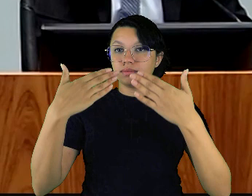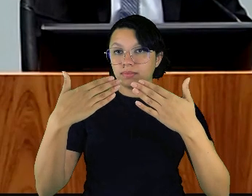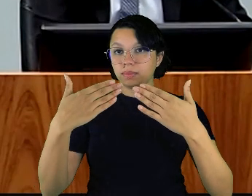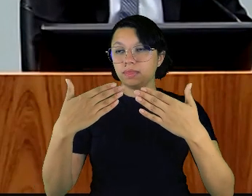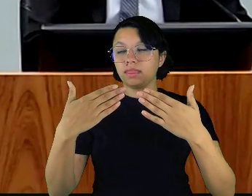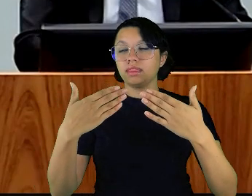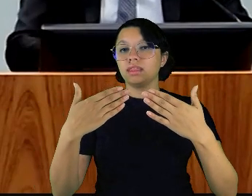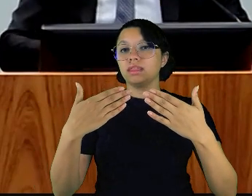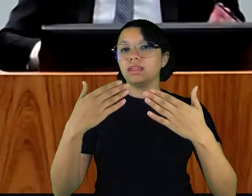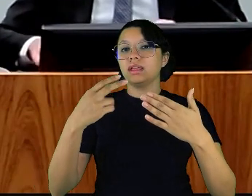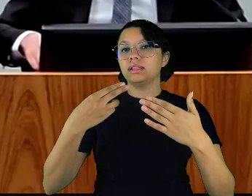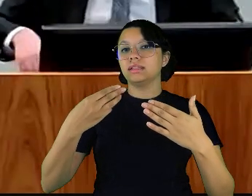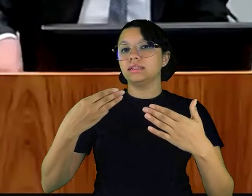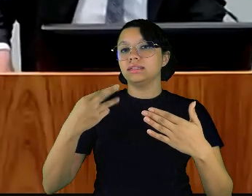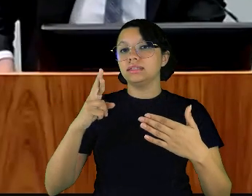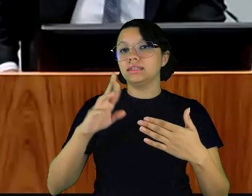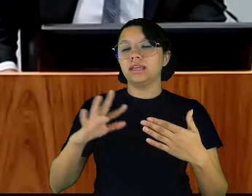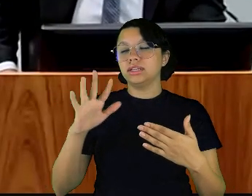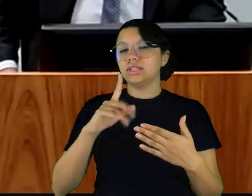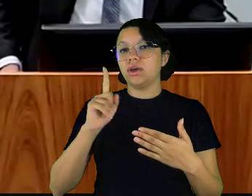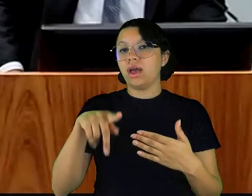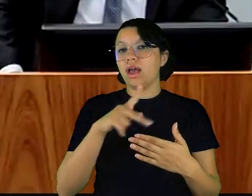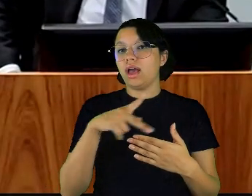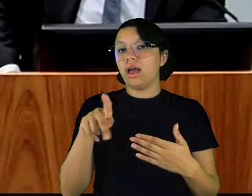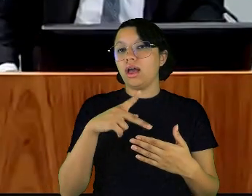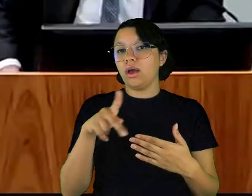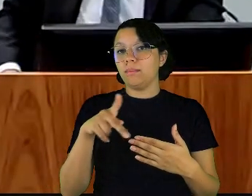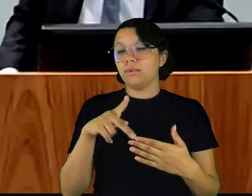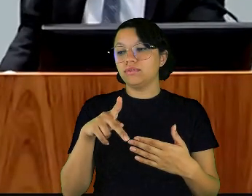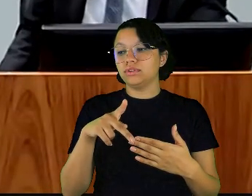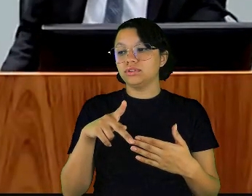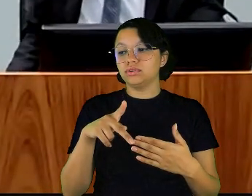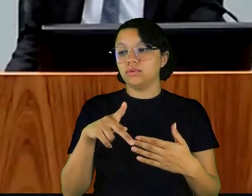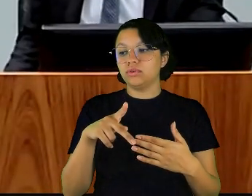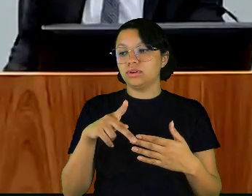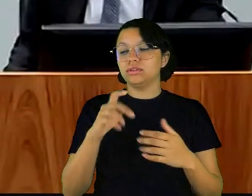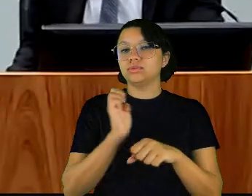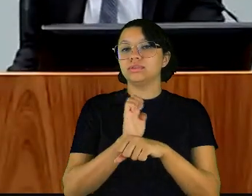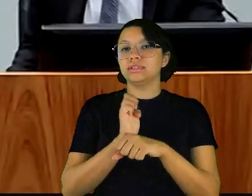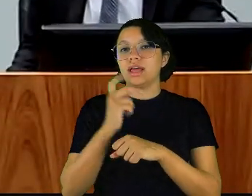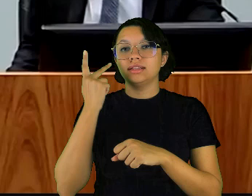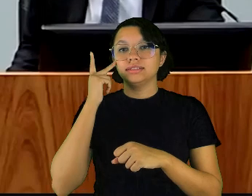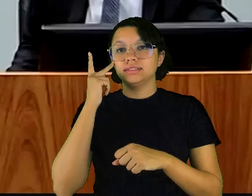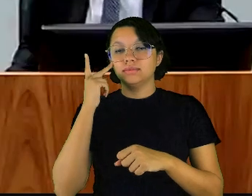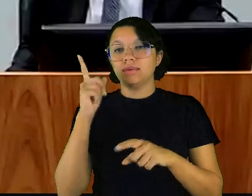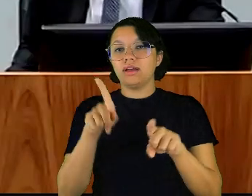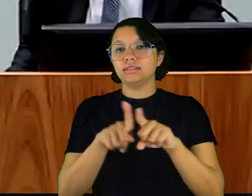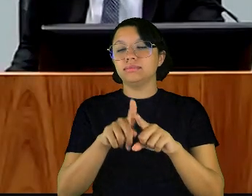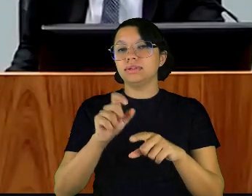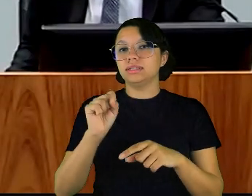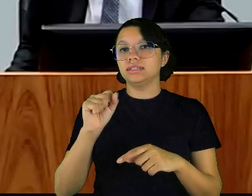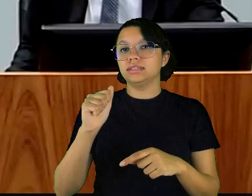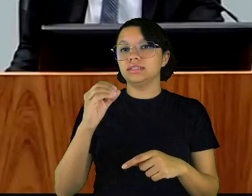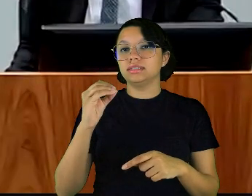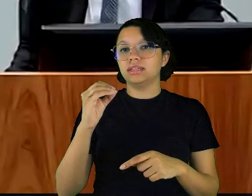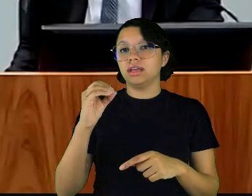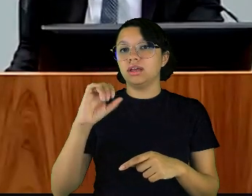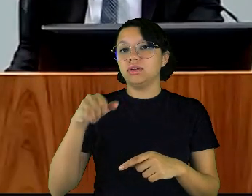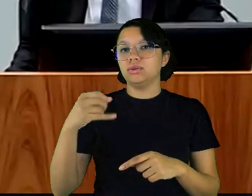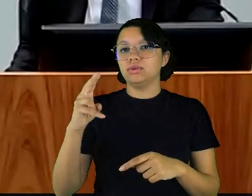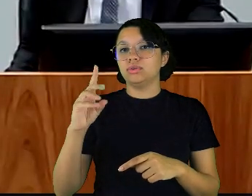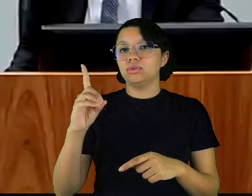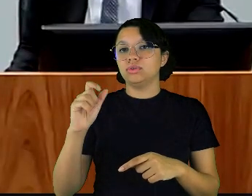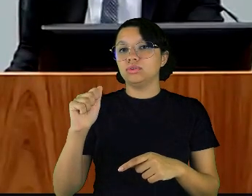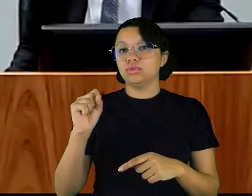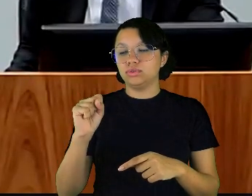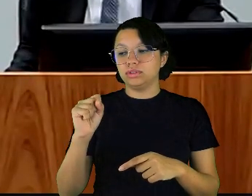Região. Atuou como professora na Universidade do Estado de São Paulo, Unesp, e na Universidade de São Judas Tadeu. Eu passo a